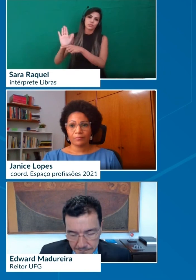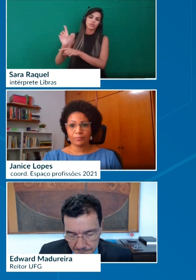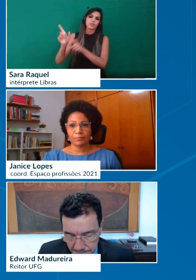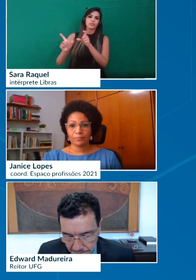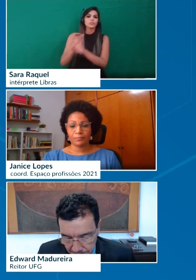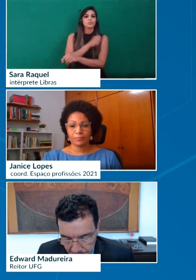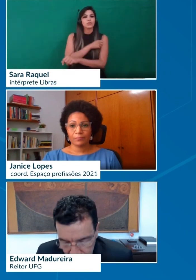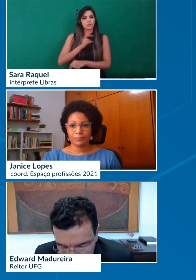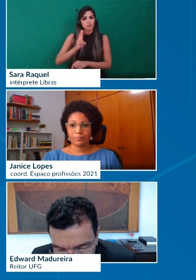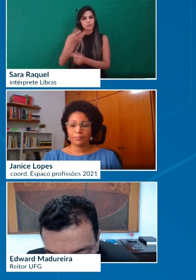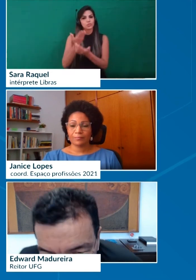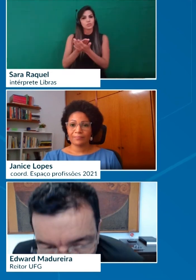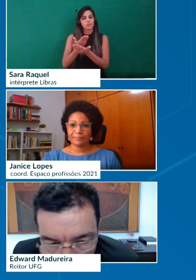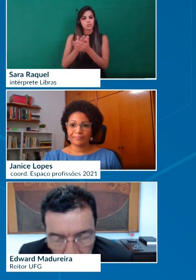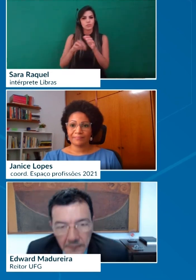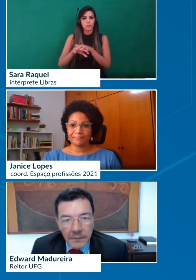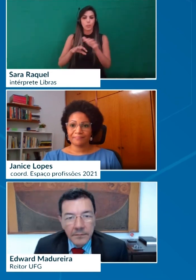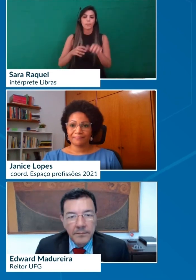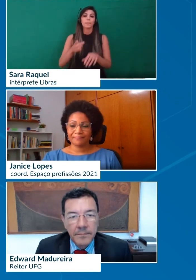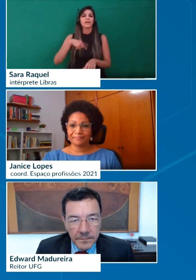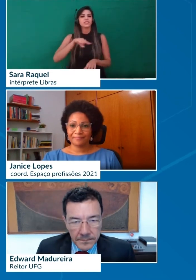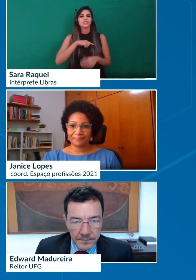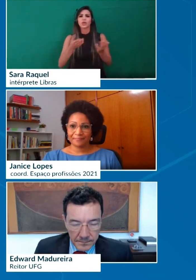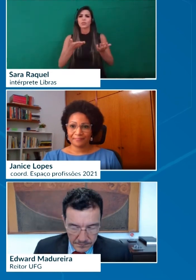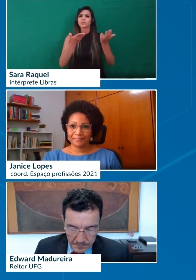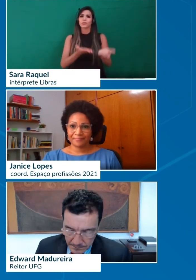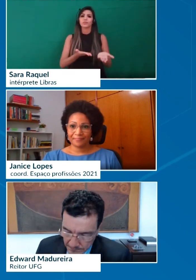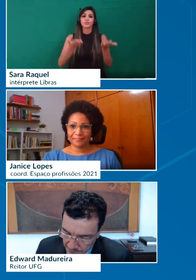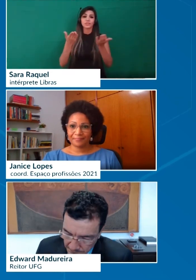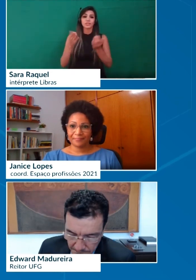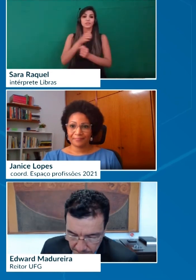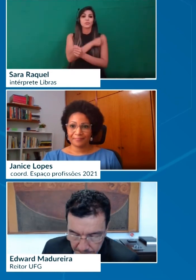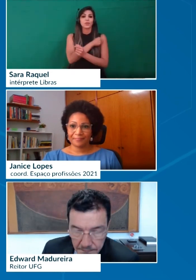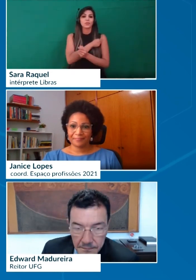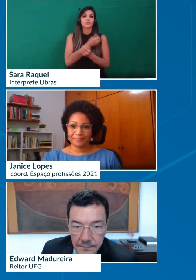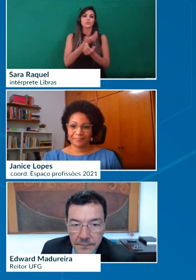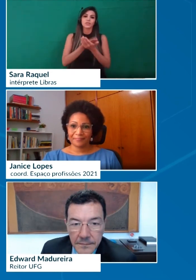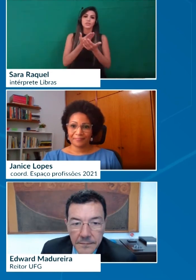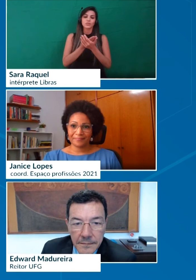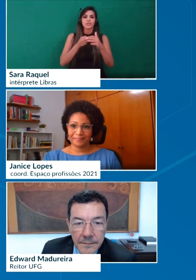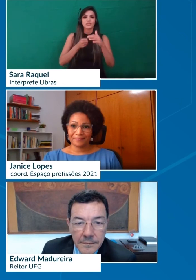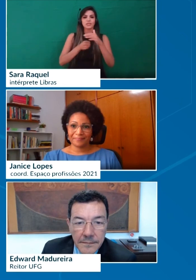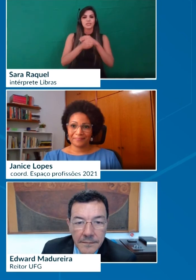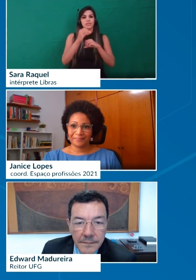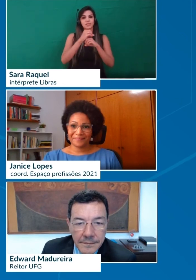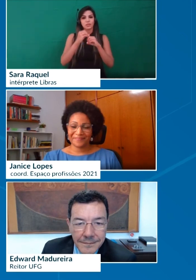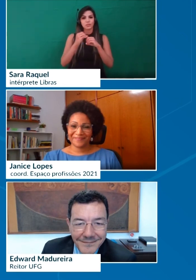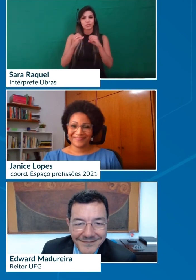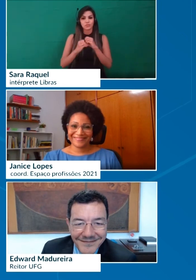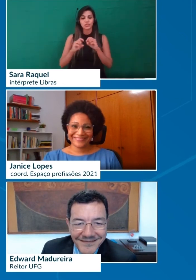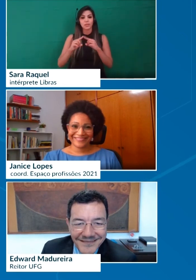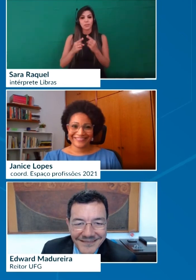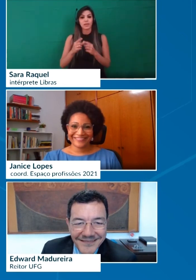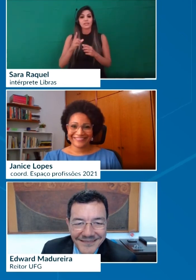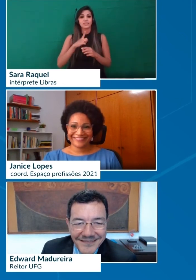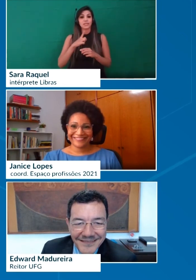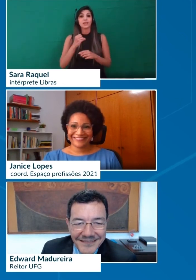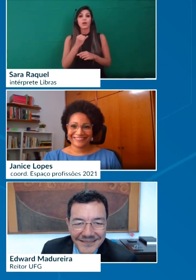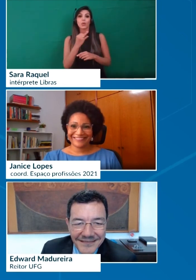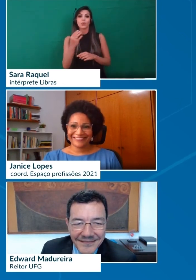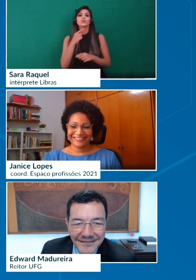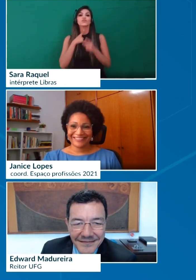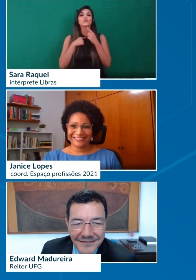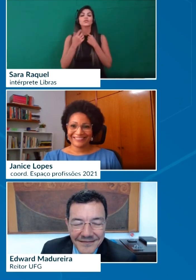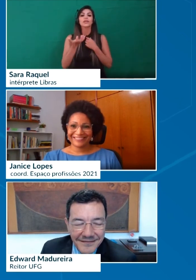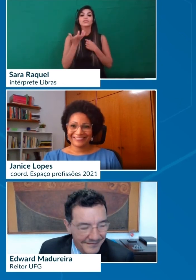a estudarem na UFG, mas tem gente que creio eu, que está querendo trabalhar na UFG. Tem